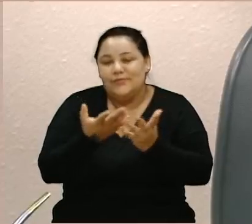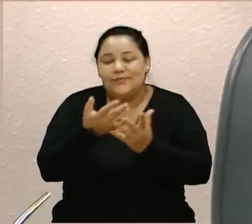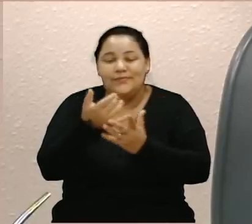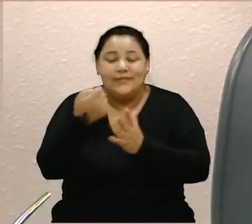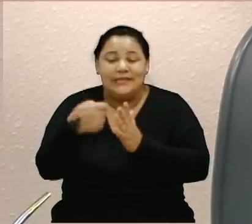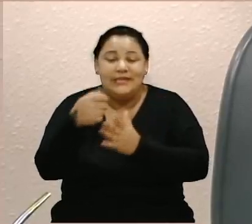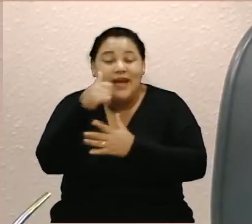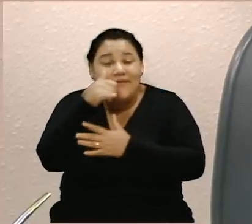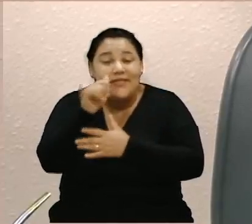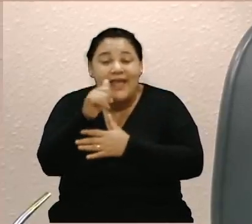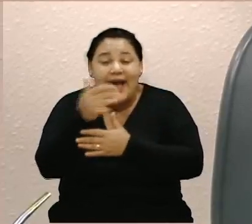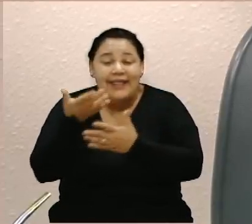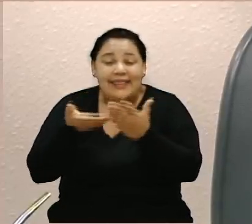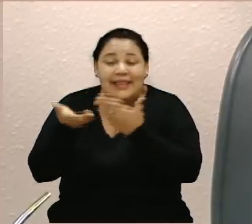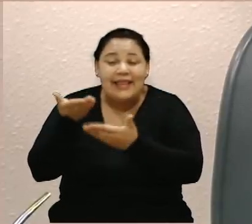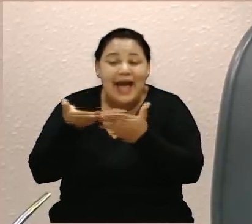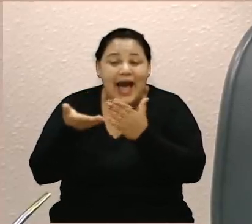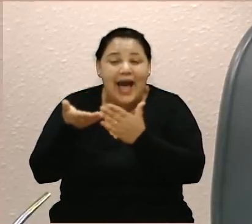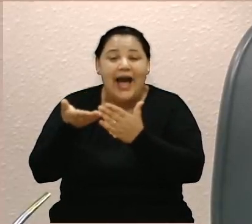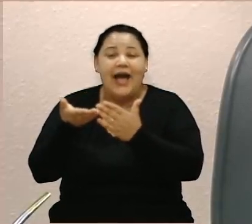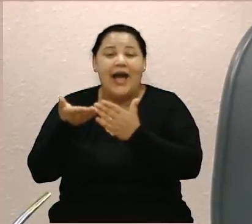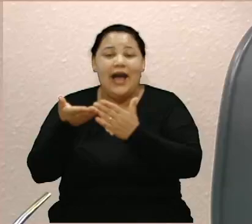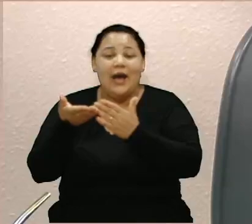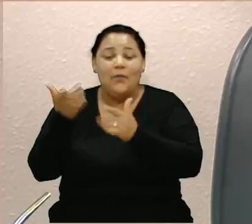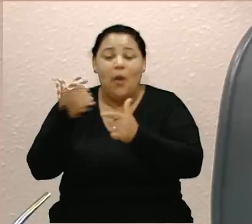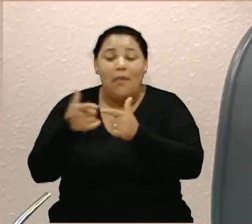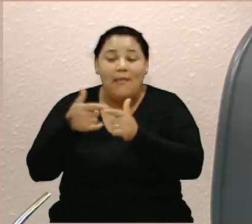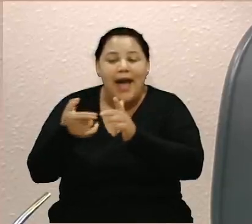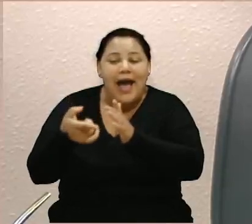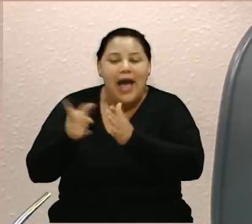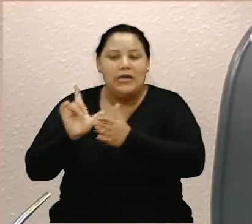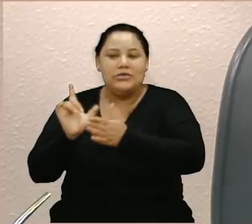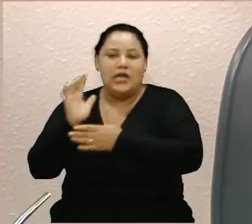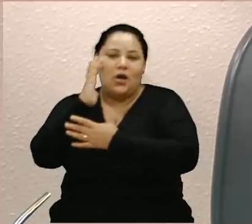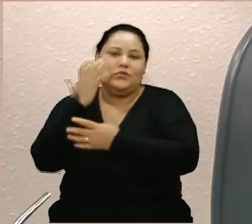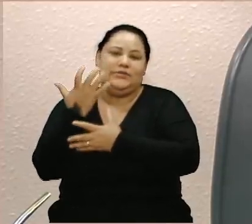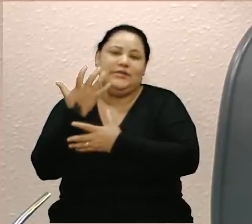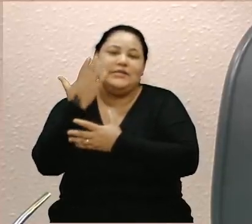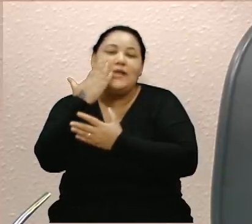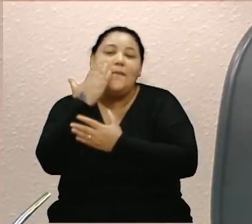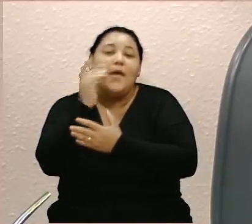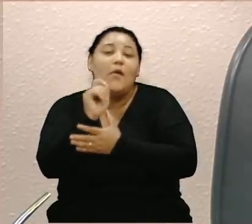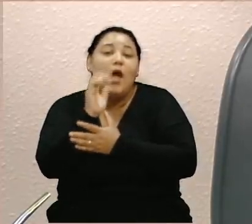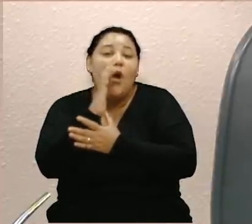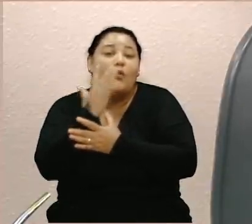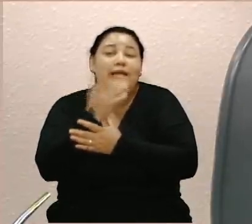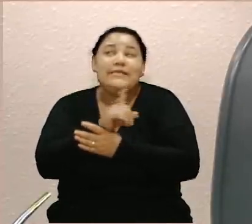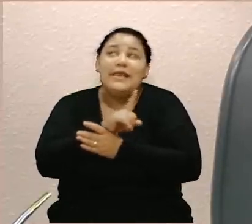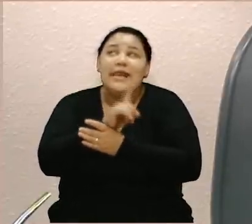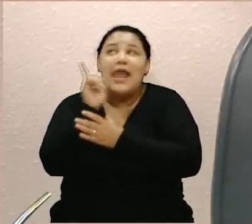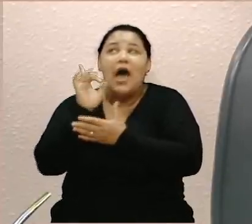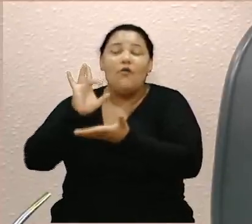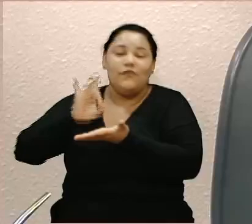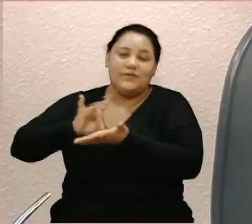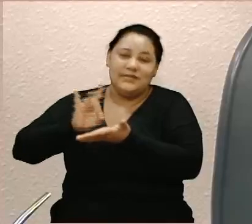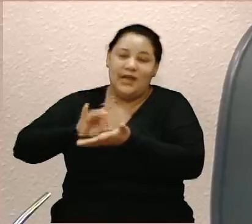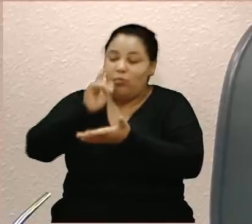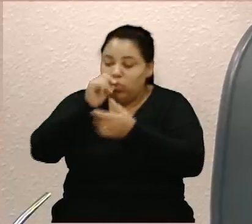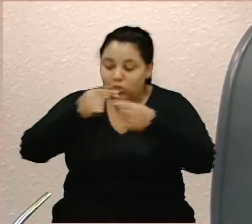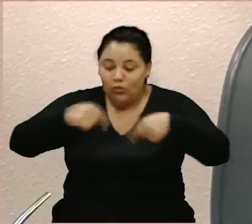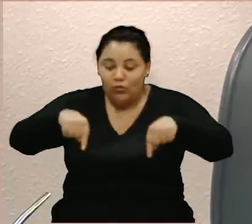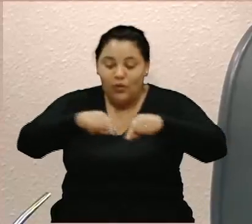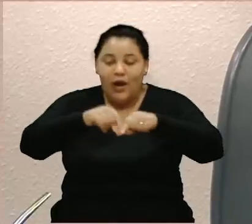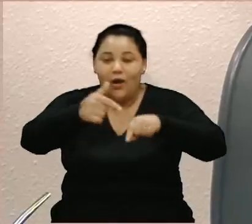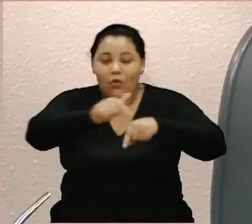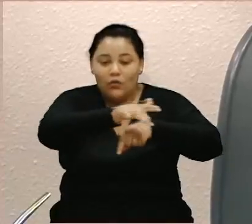pudermos tratar os problemas antes que eles aconteçam, entender como é que está a situação das barragens na nossa cidade, das demais áreas de risco. Ontem